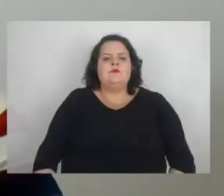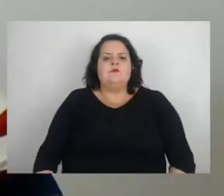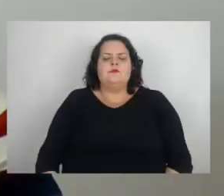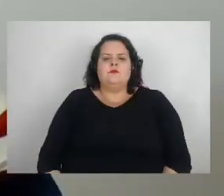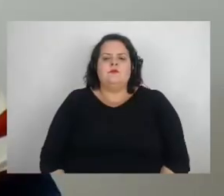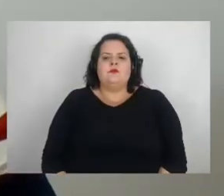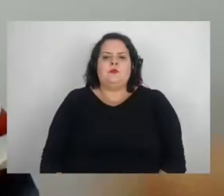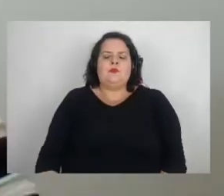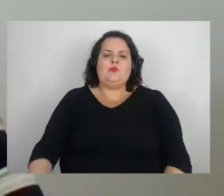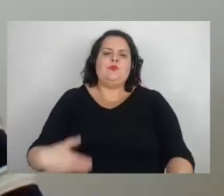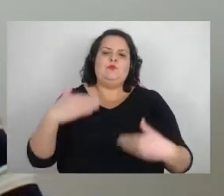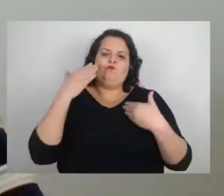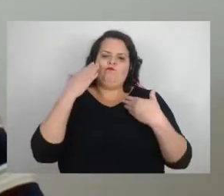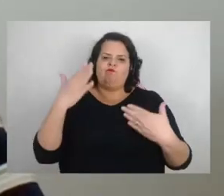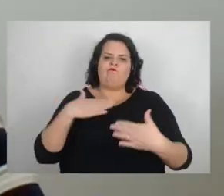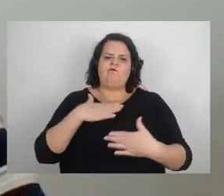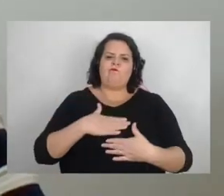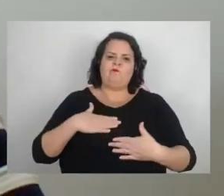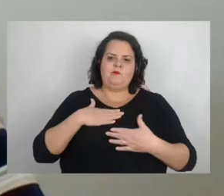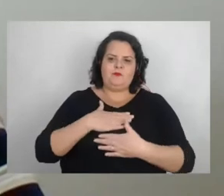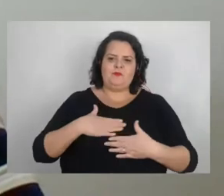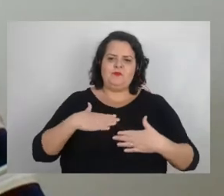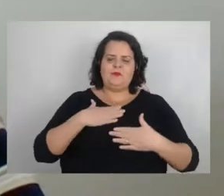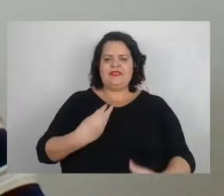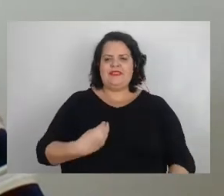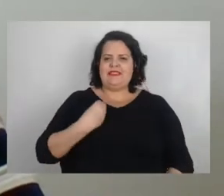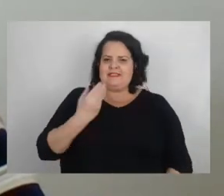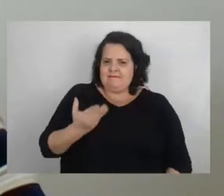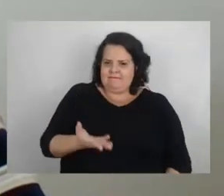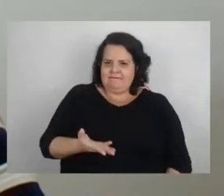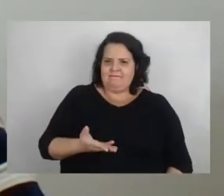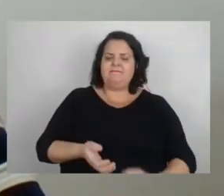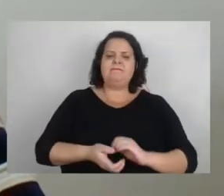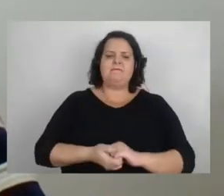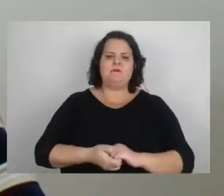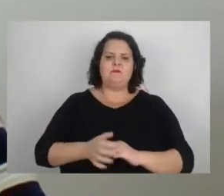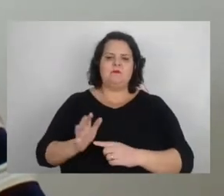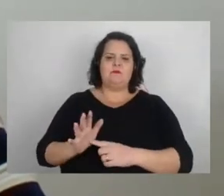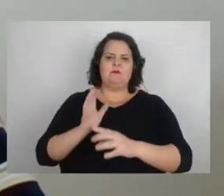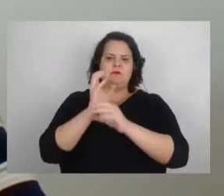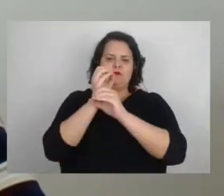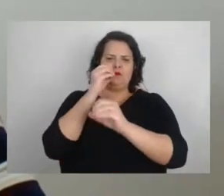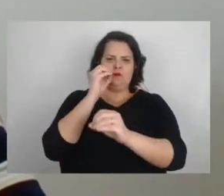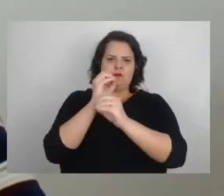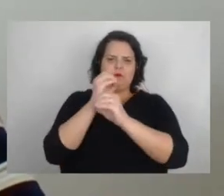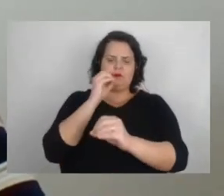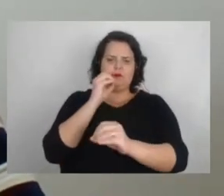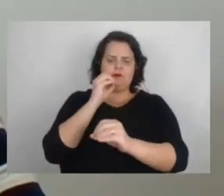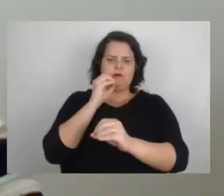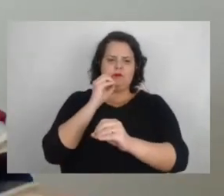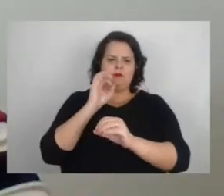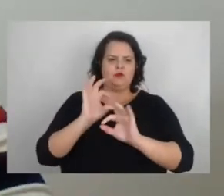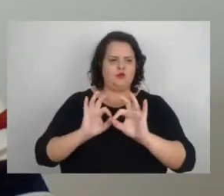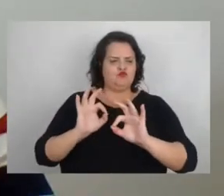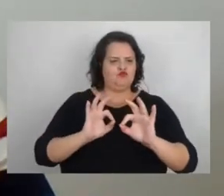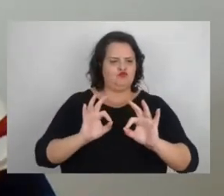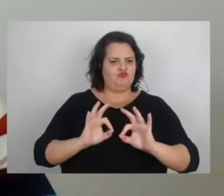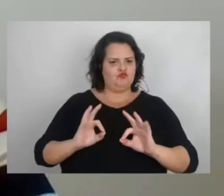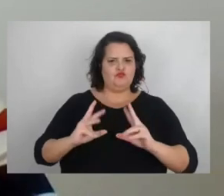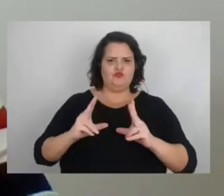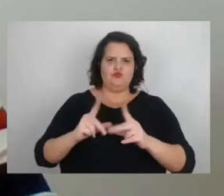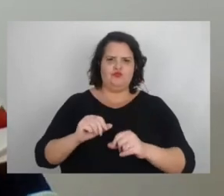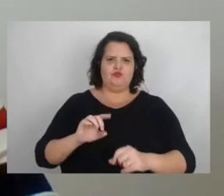para mostrar um pouquinho do que o laboratório faz e do que a gente está se debruçando também, assim como a professora Deise,